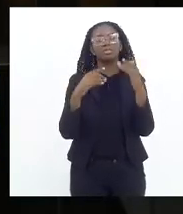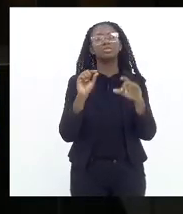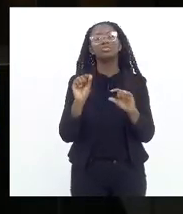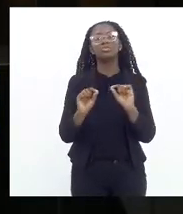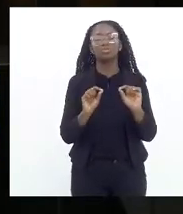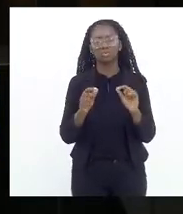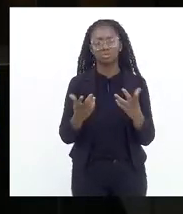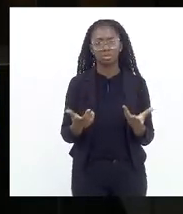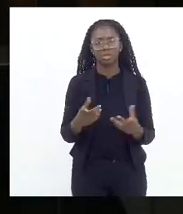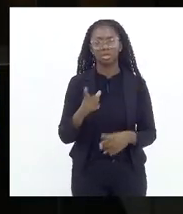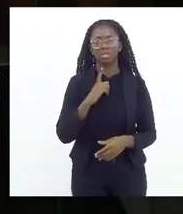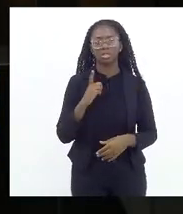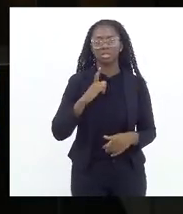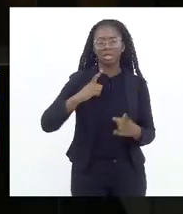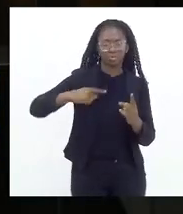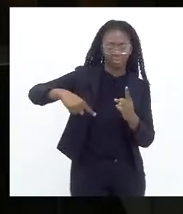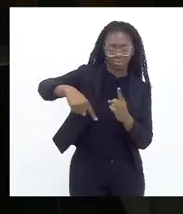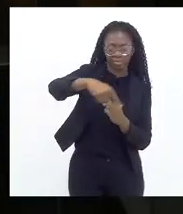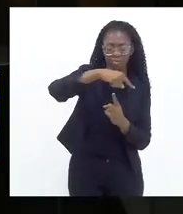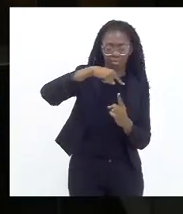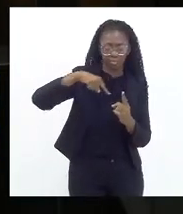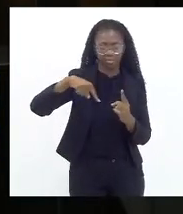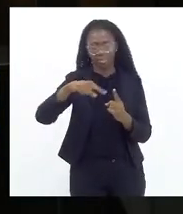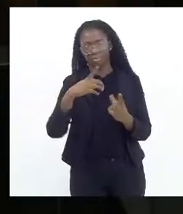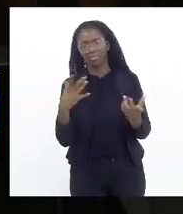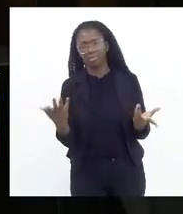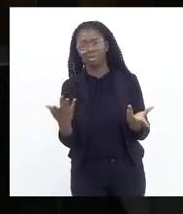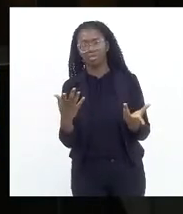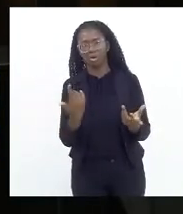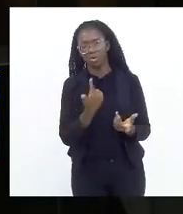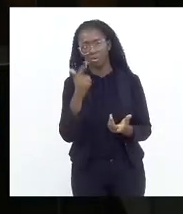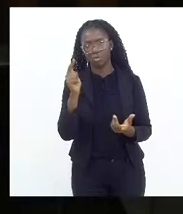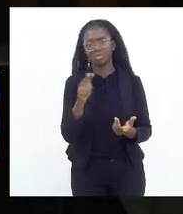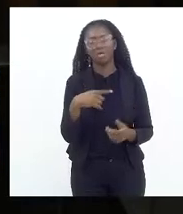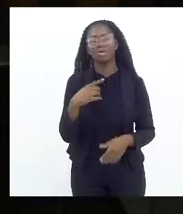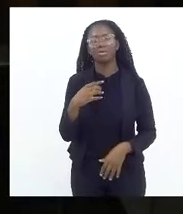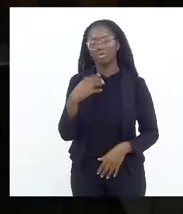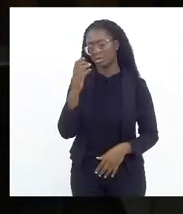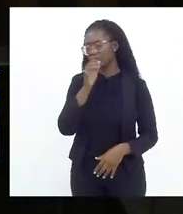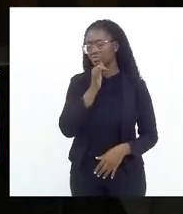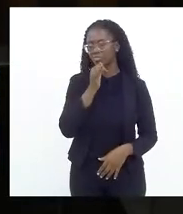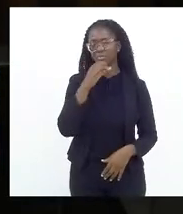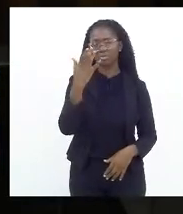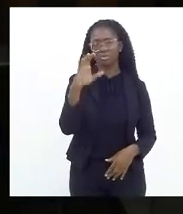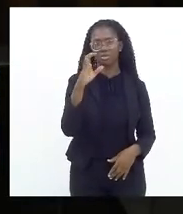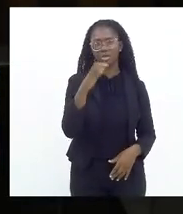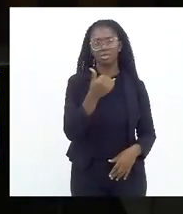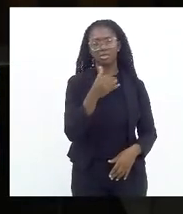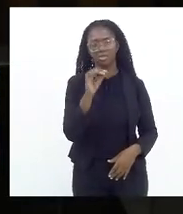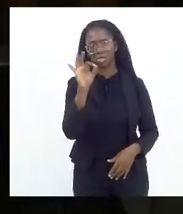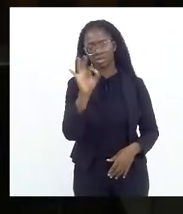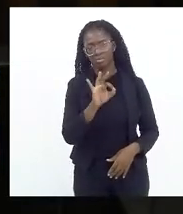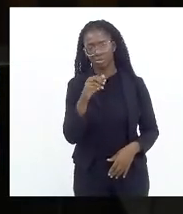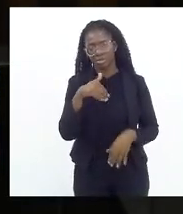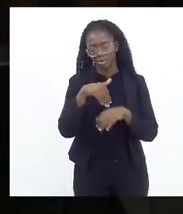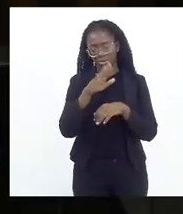com ao redor de 60%. Niterói, um pouco mais de 60%. A cidade do Rio de Janeiro batendo